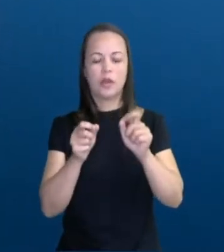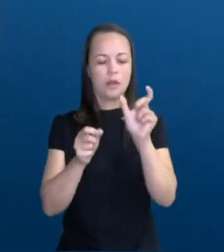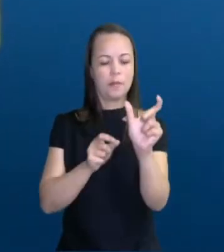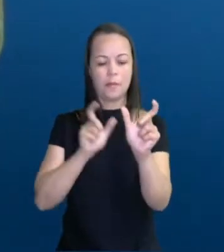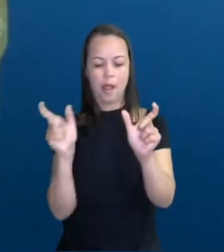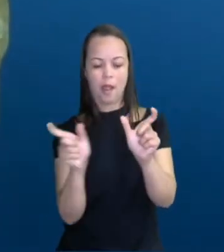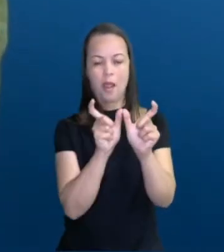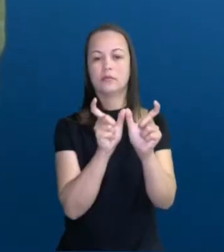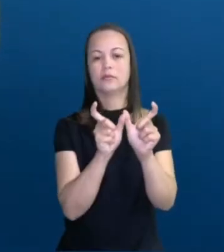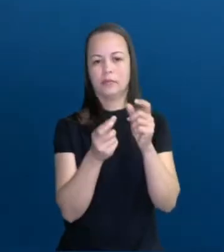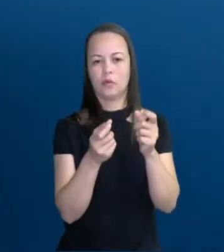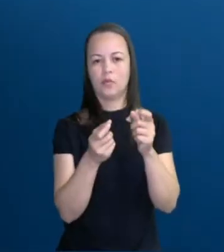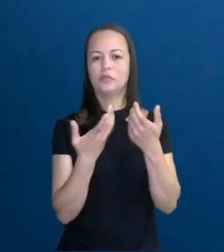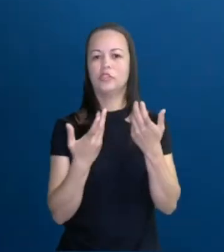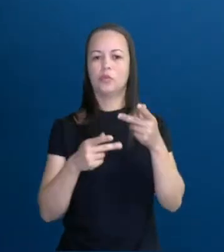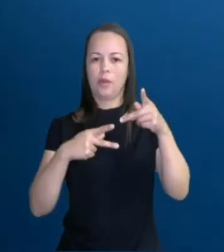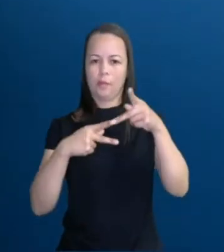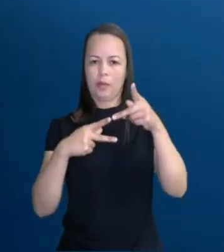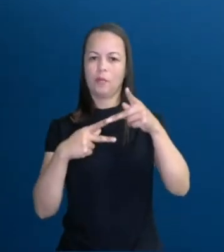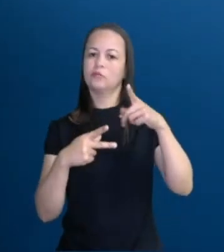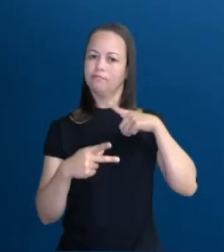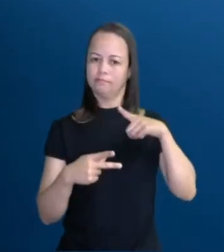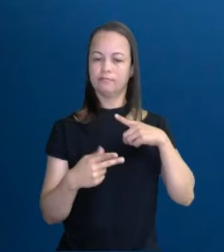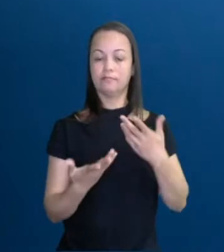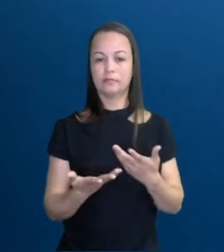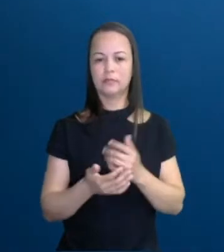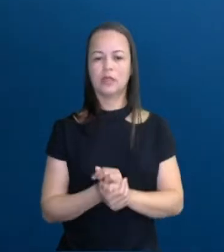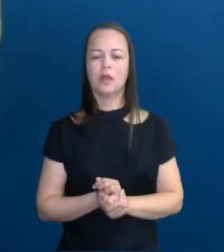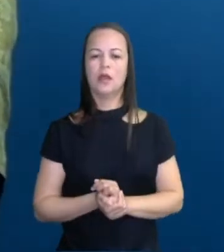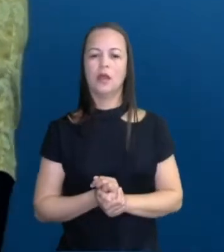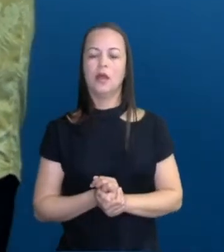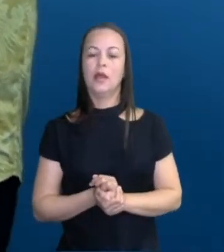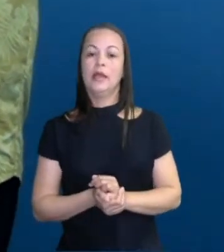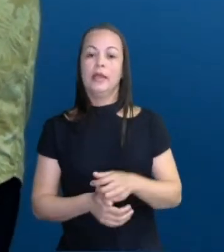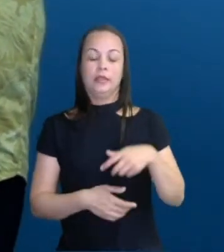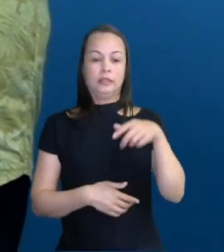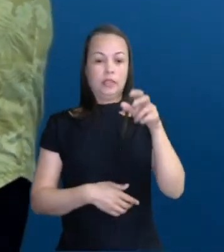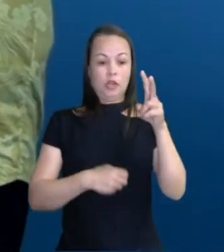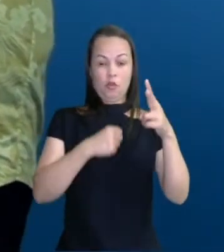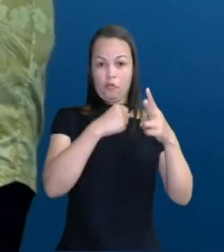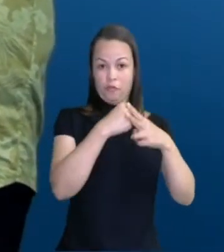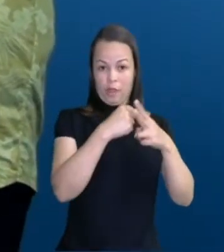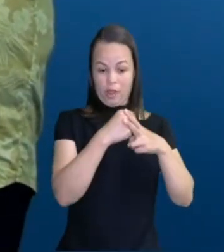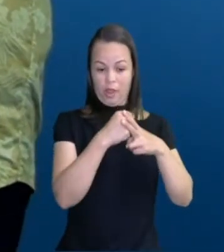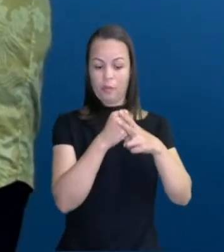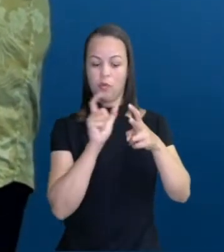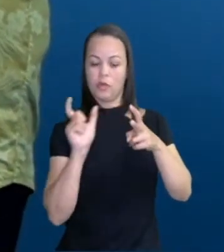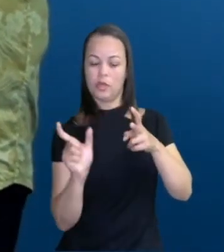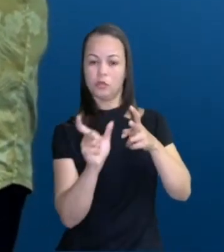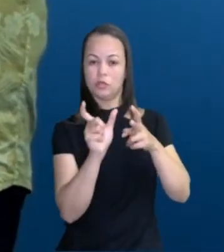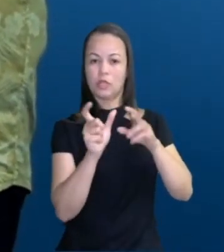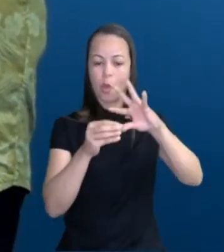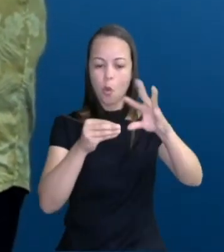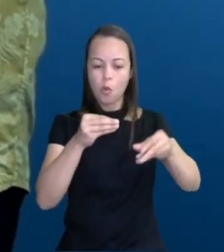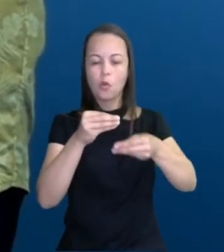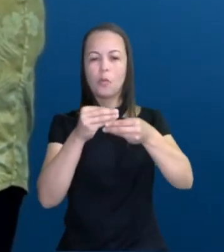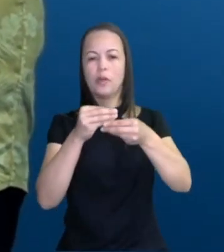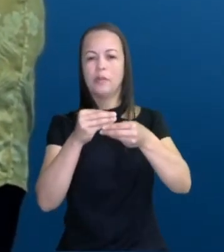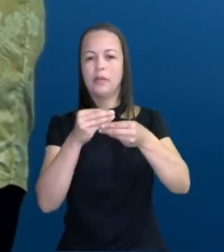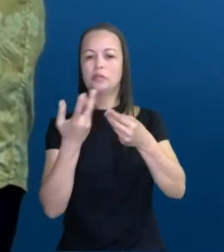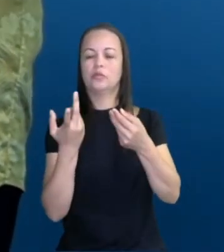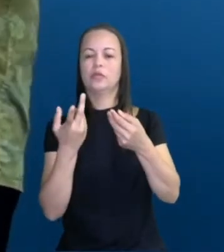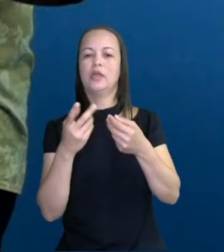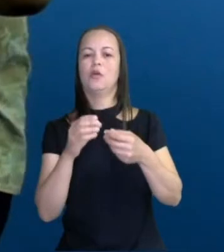acompanhado de uma preposição. O que é que eu estou querendo dizer com isso? Entre o verbo e o seu complemento, que é o objeto